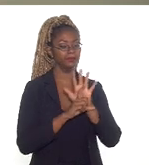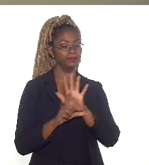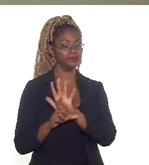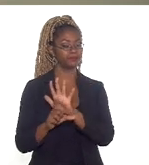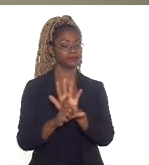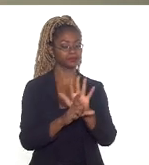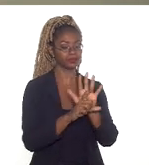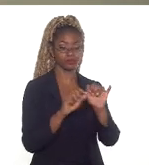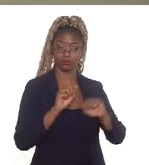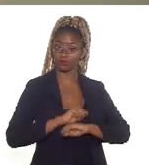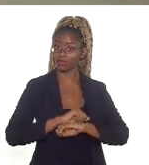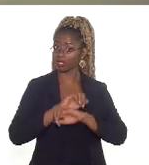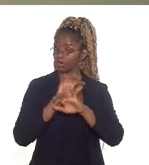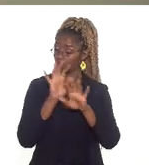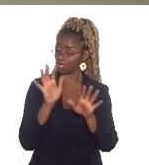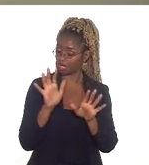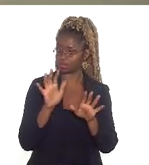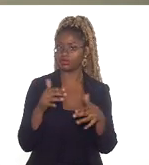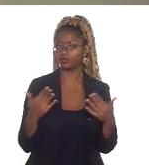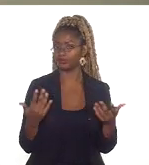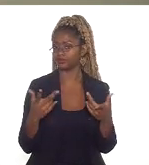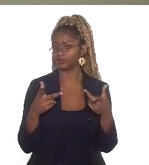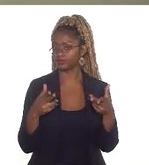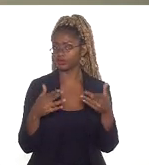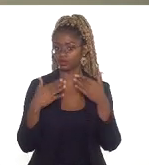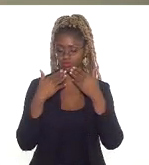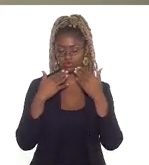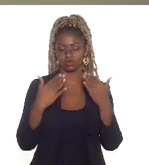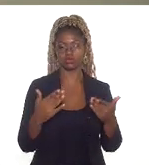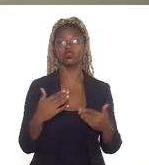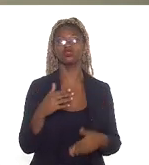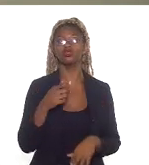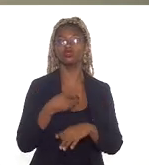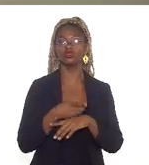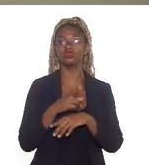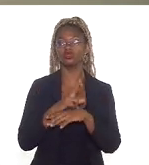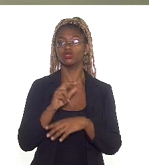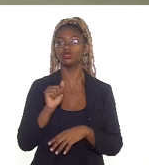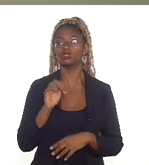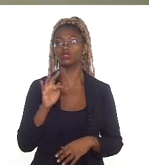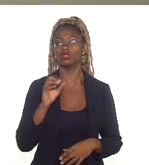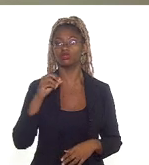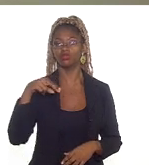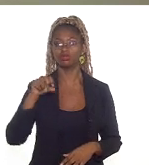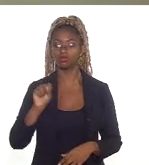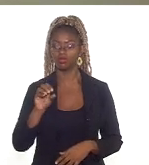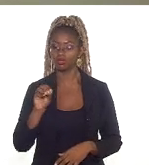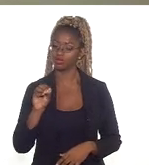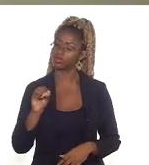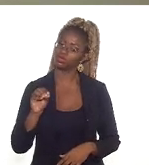está clara, como apresentou o doutor Alfredo Benor, os volumes de produção